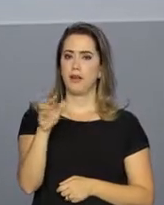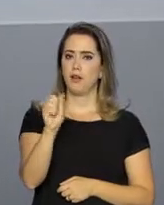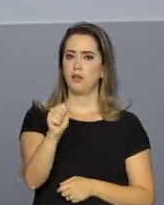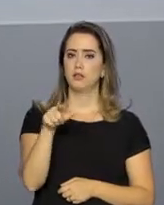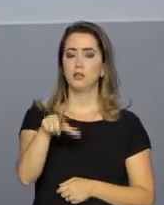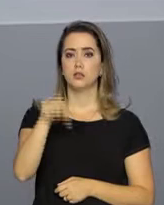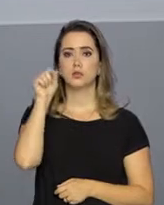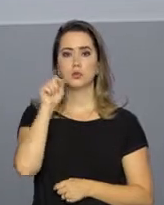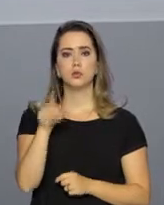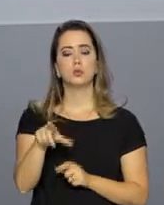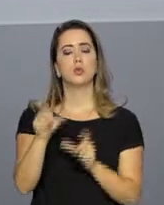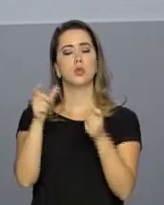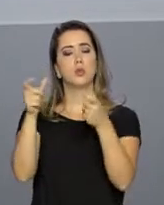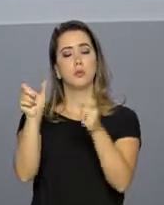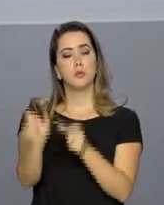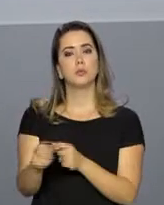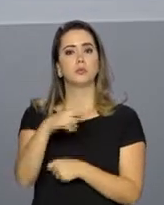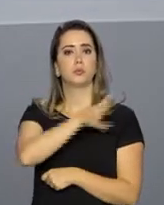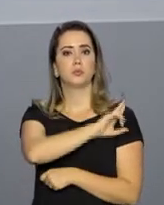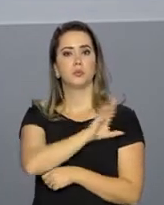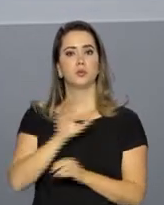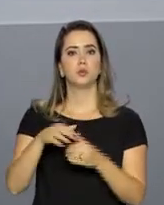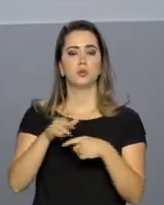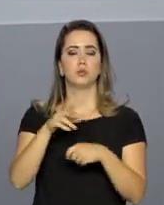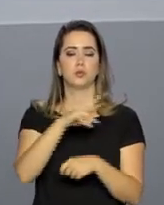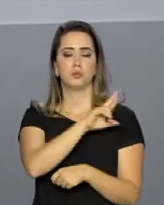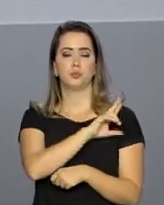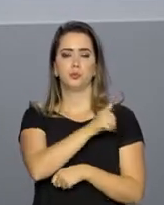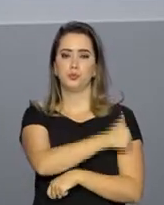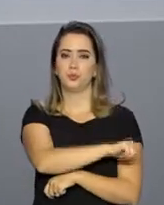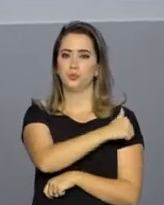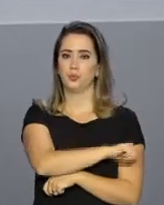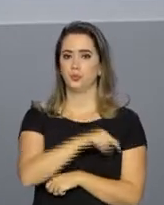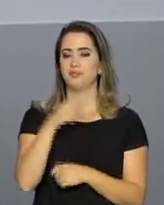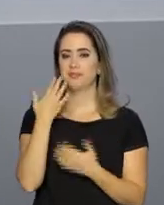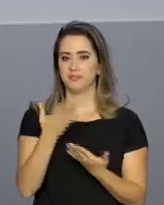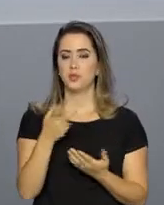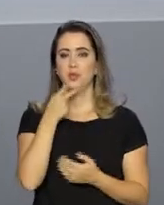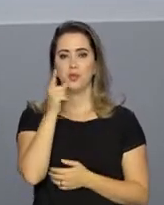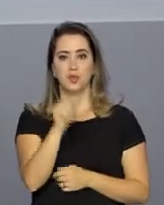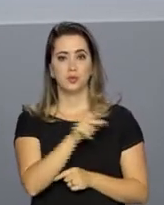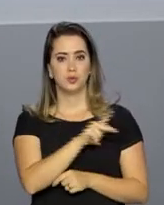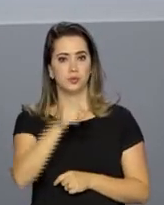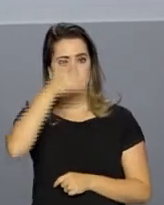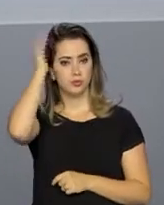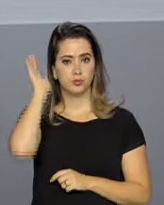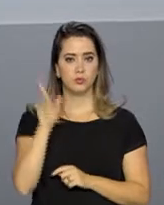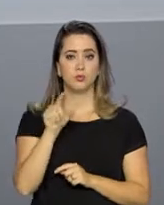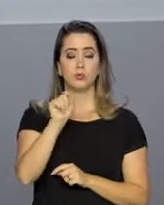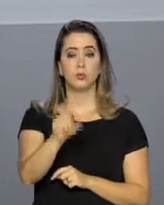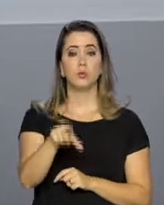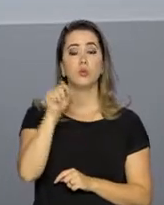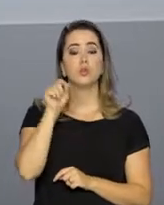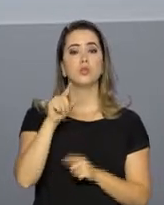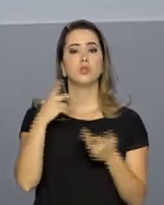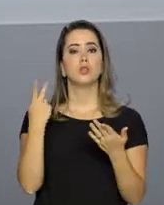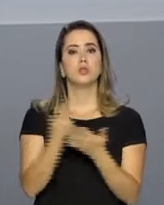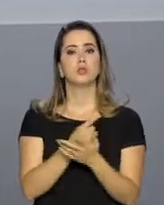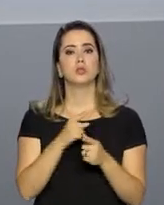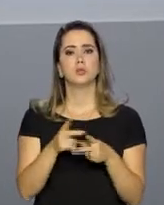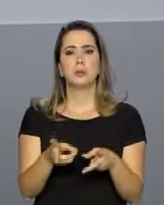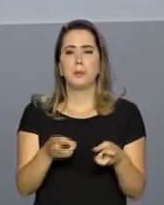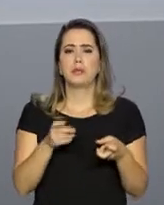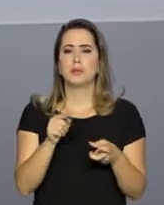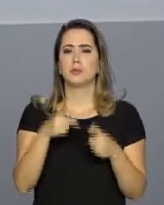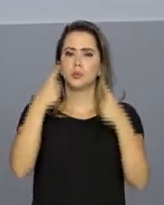indicado como interventor responsável pela área de segurança do rio o presidente afirmou na cerimônia que a decisão foi tomada pela constatação